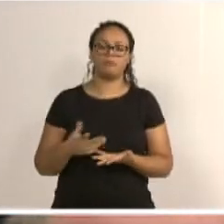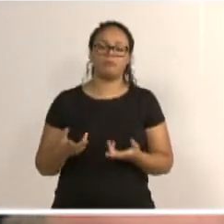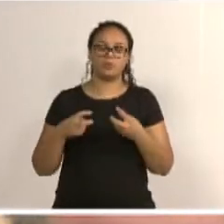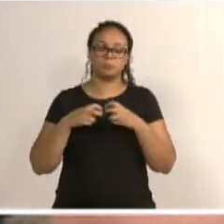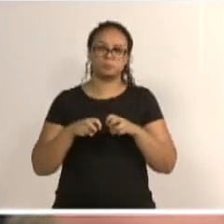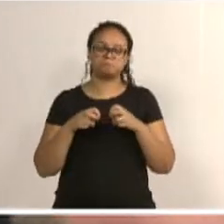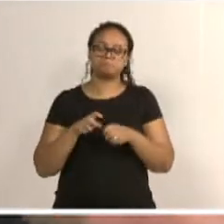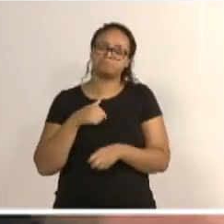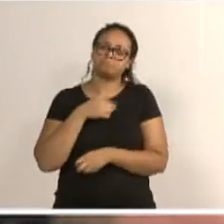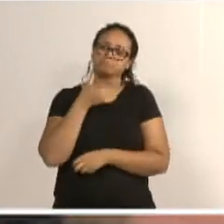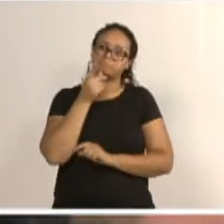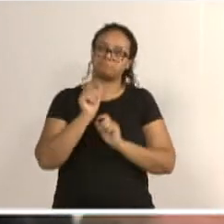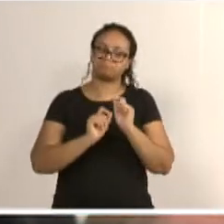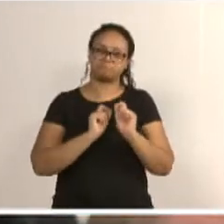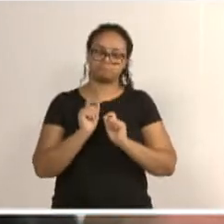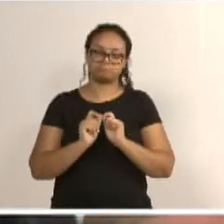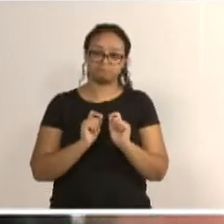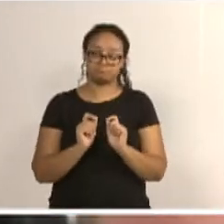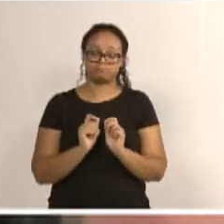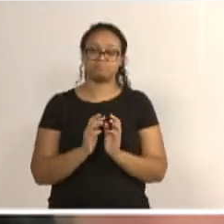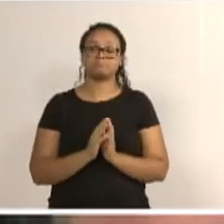Eu acho assim,